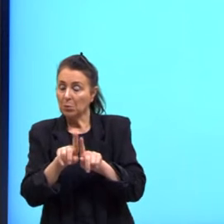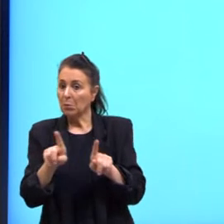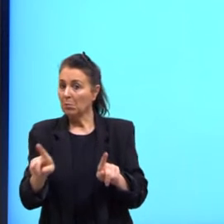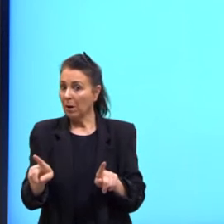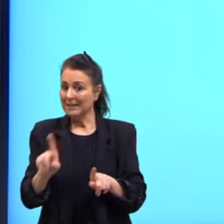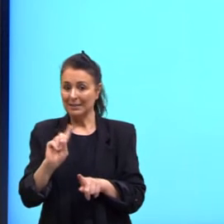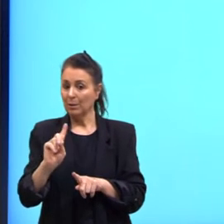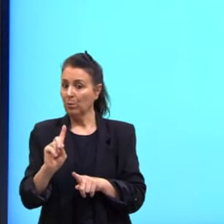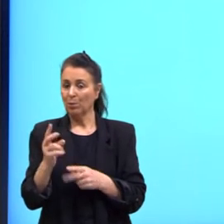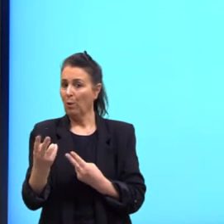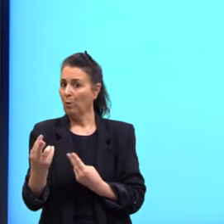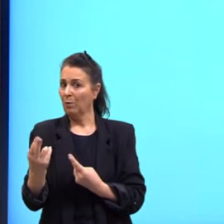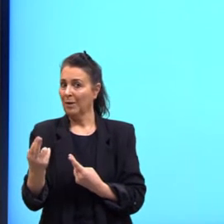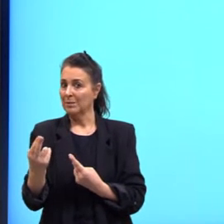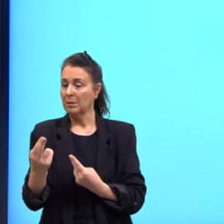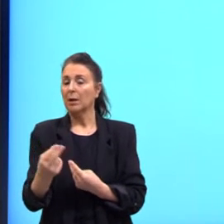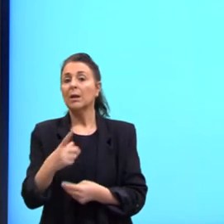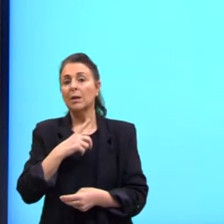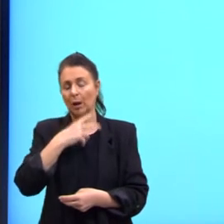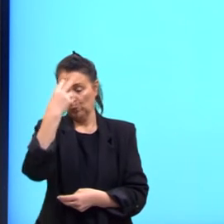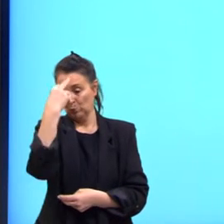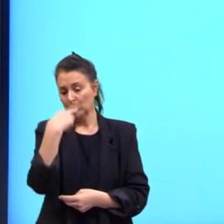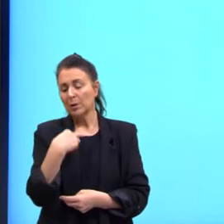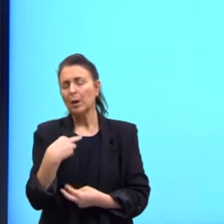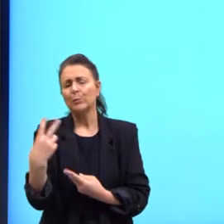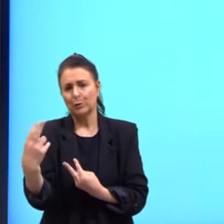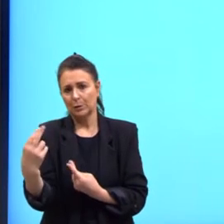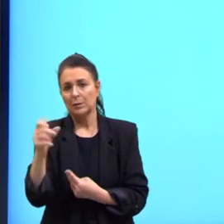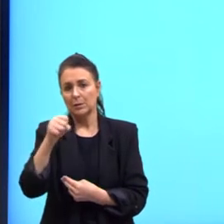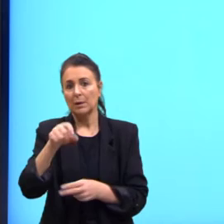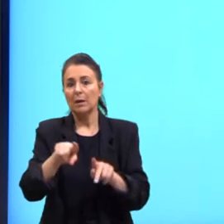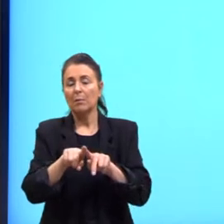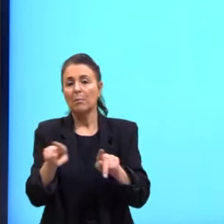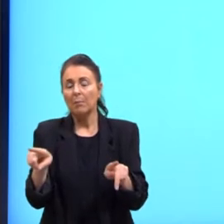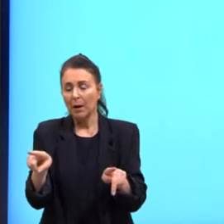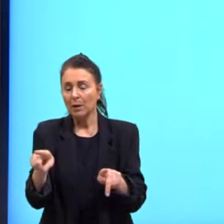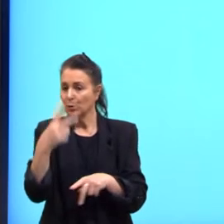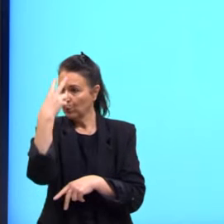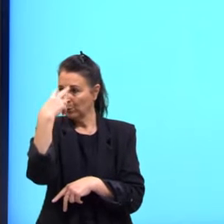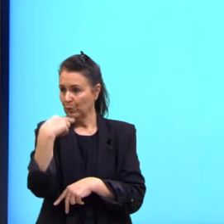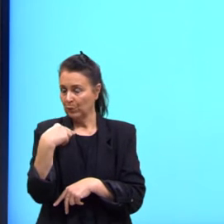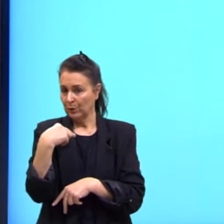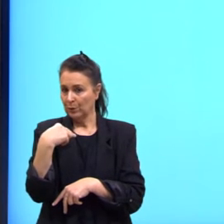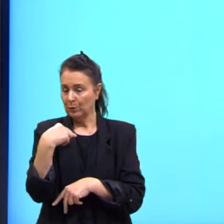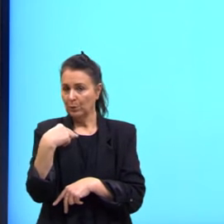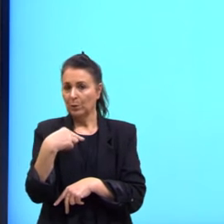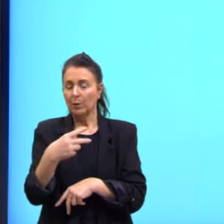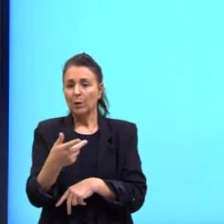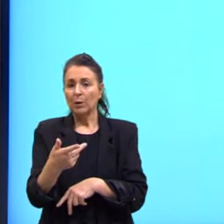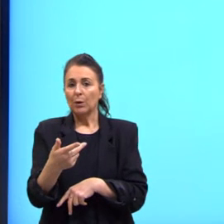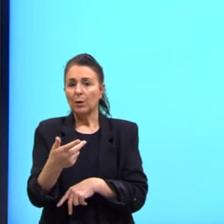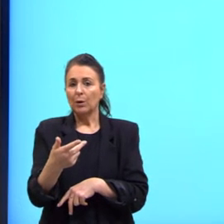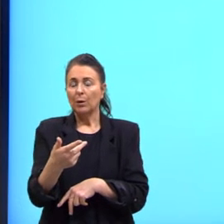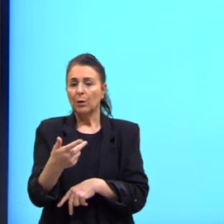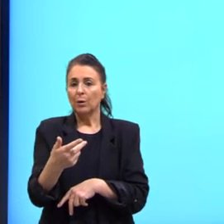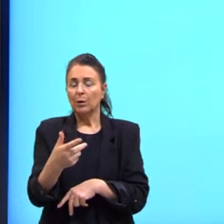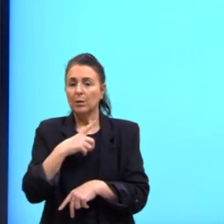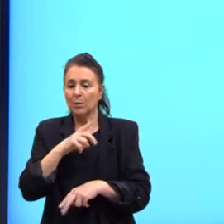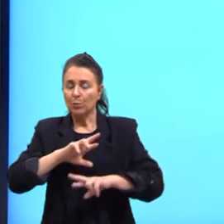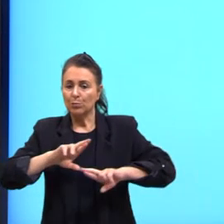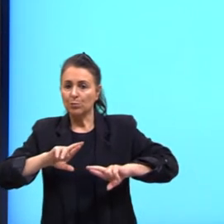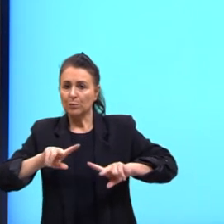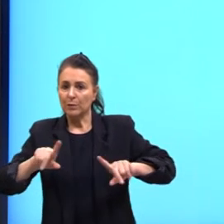tirando Claro gêmeos idênticos né mas no caso assim de filhos então o filhas Eles são